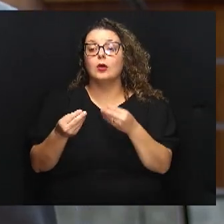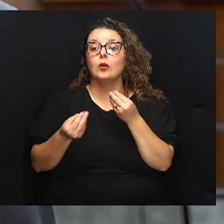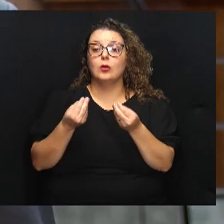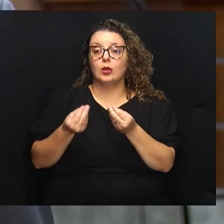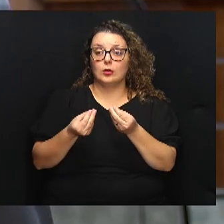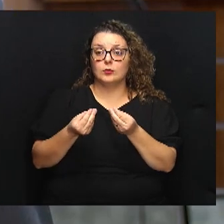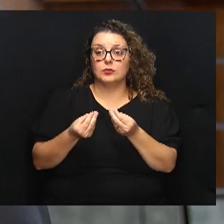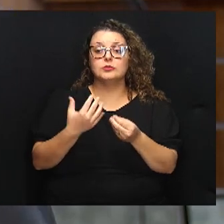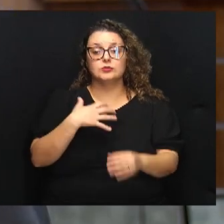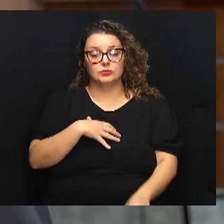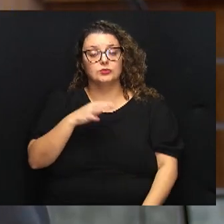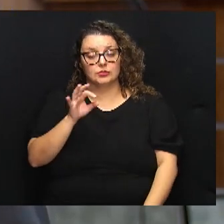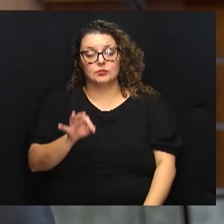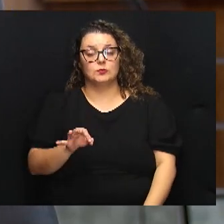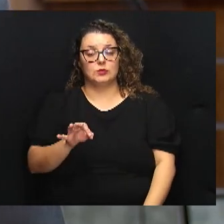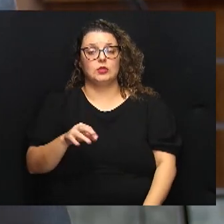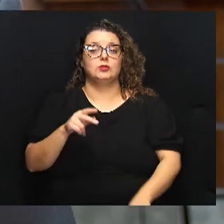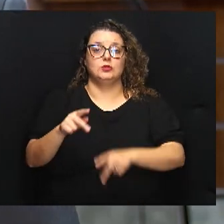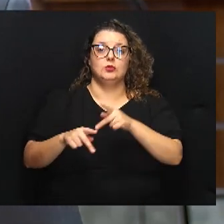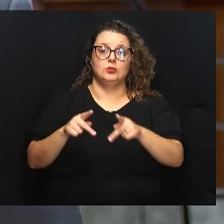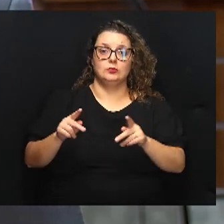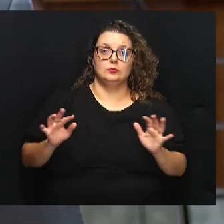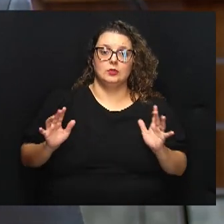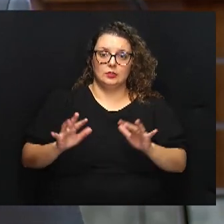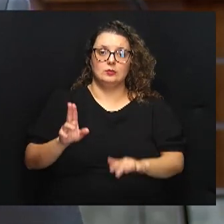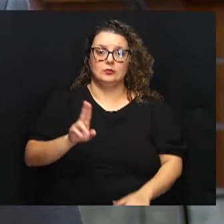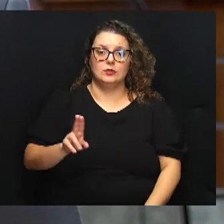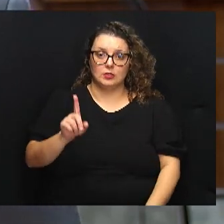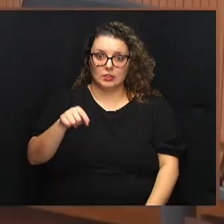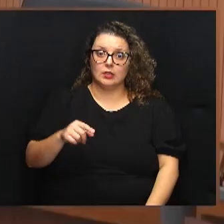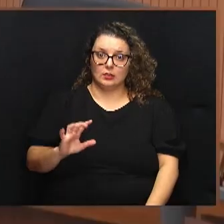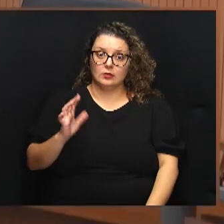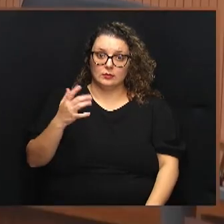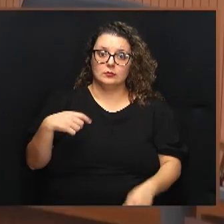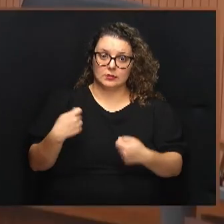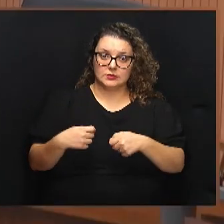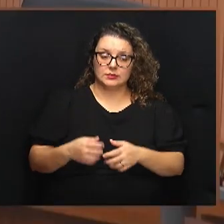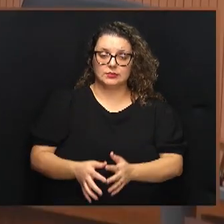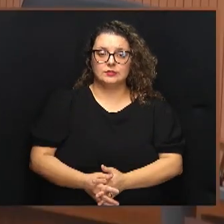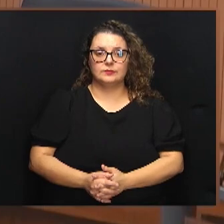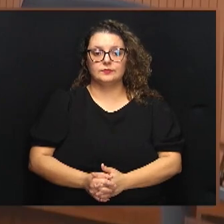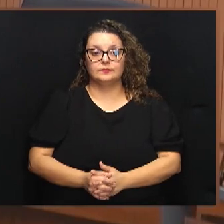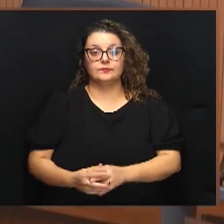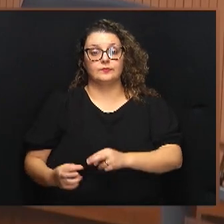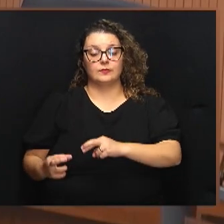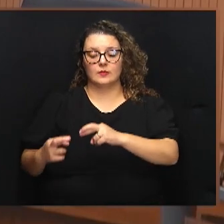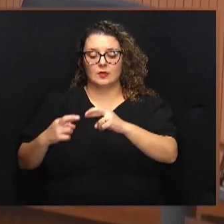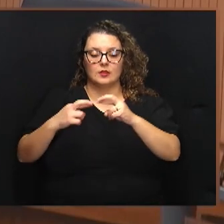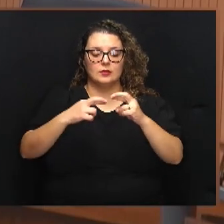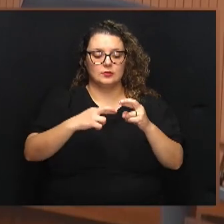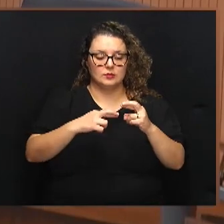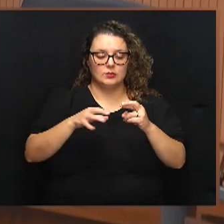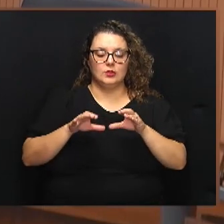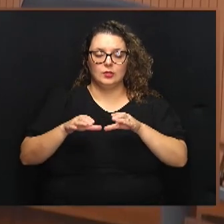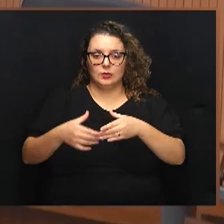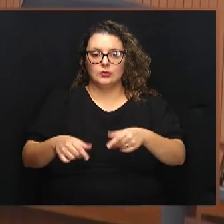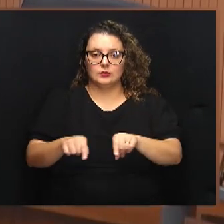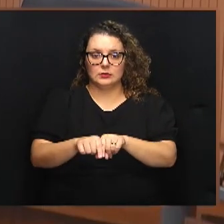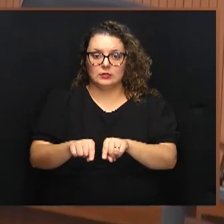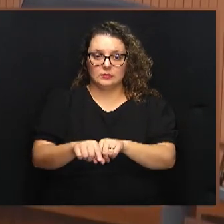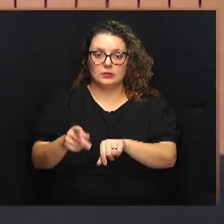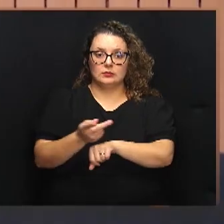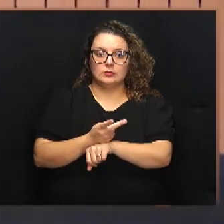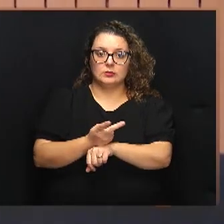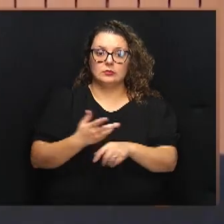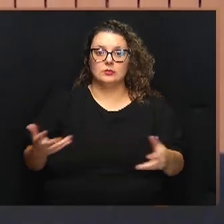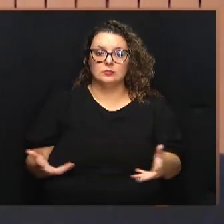forma correta e a população ocupando o espaço. É isso que tem que acontecer. Além da fiscalização, o grupo também busca